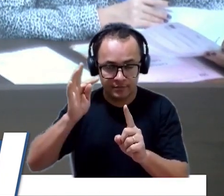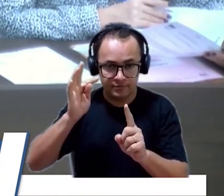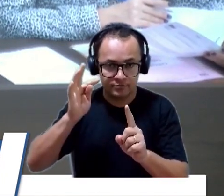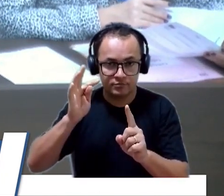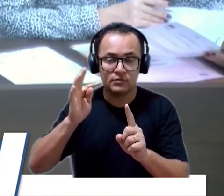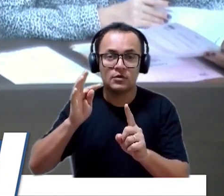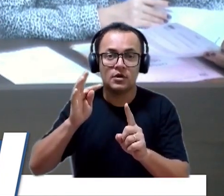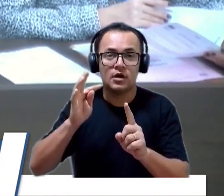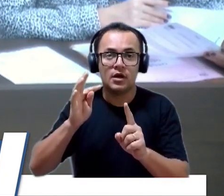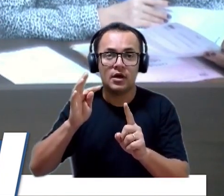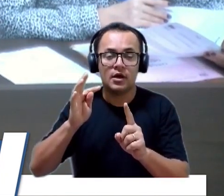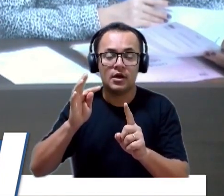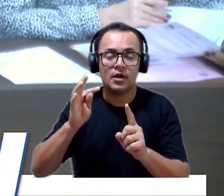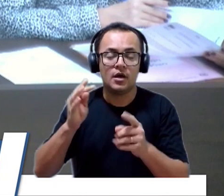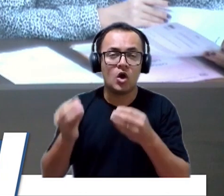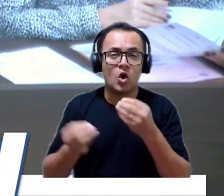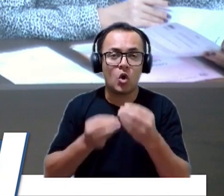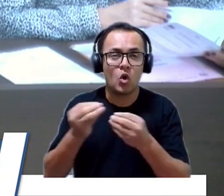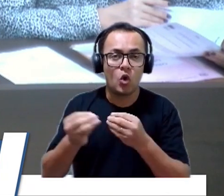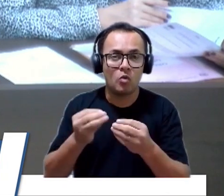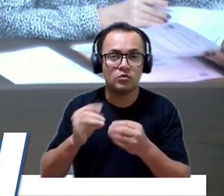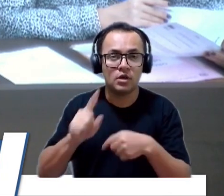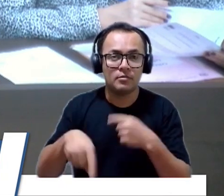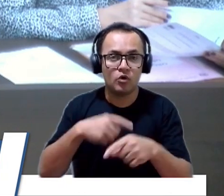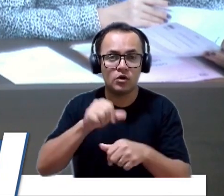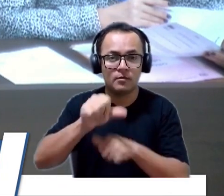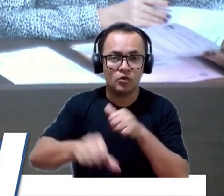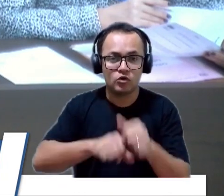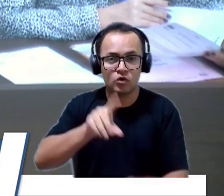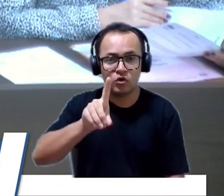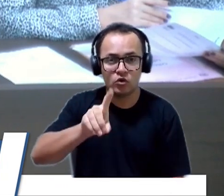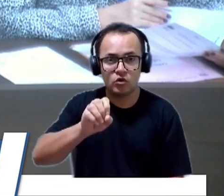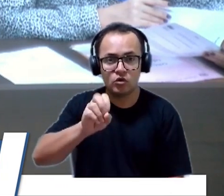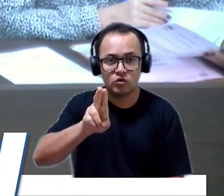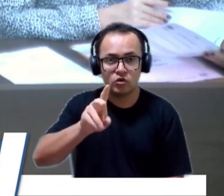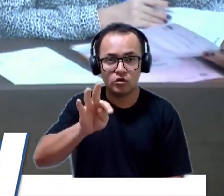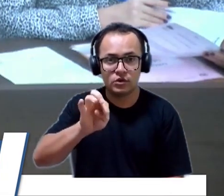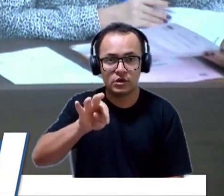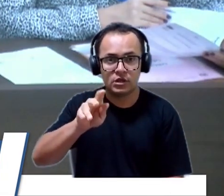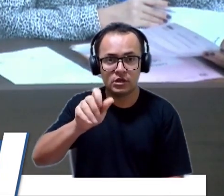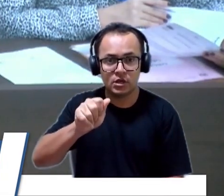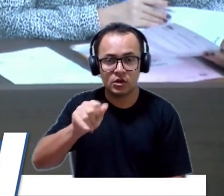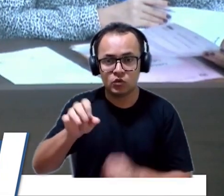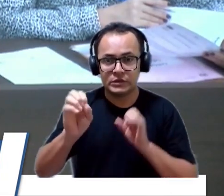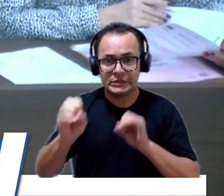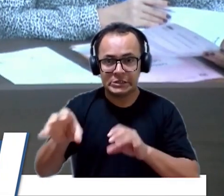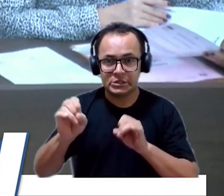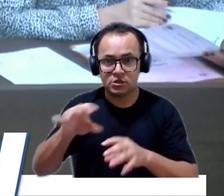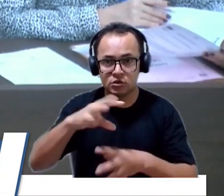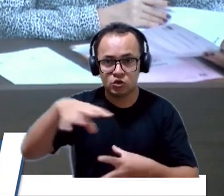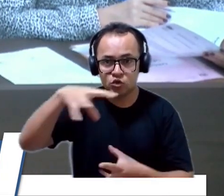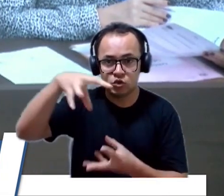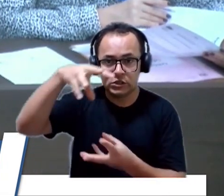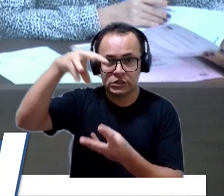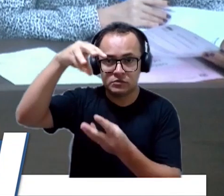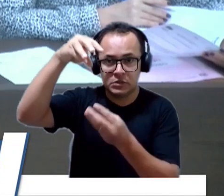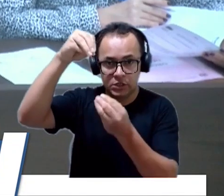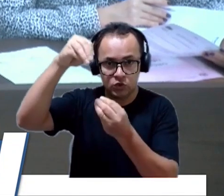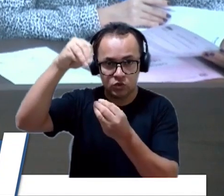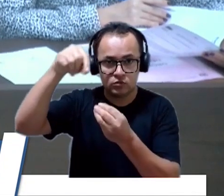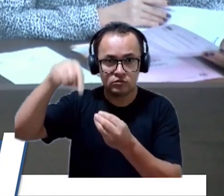tomou corpo de doutrina pela Universidade dos Ensinos dos Espíritos, pelo pedagogo